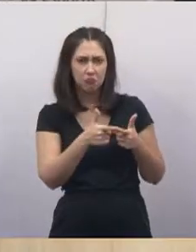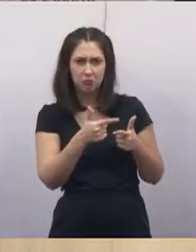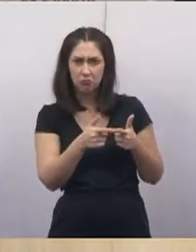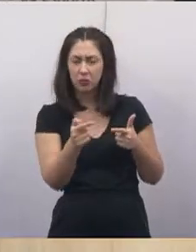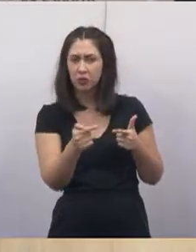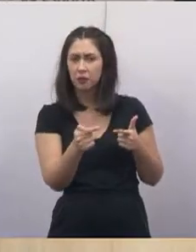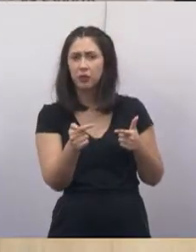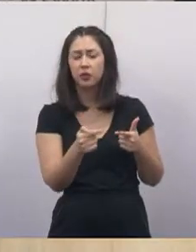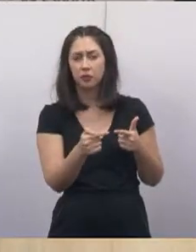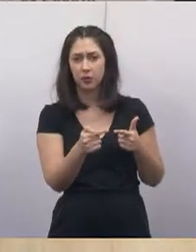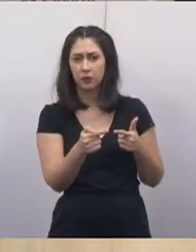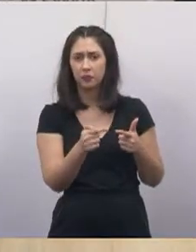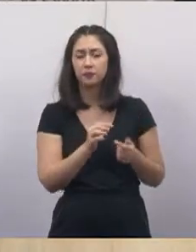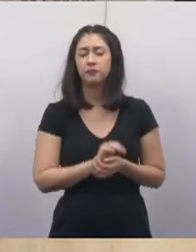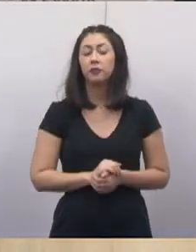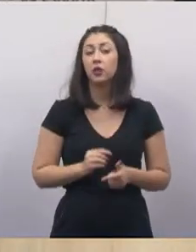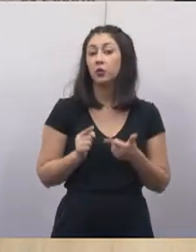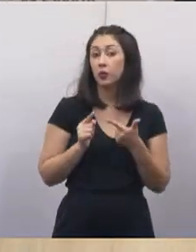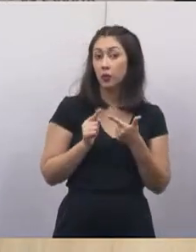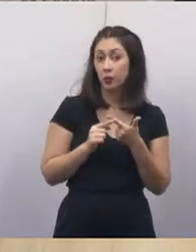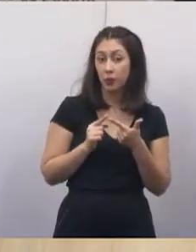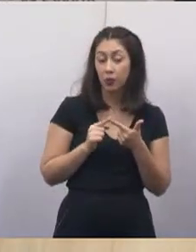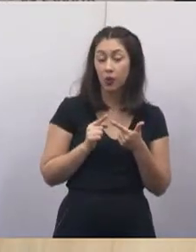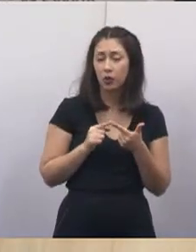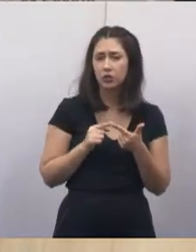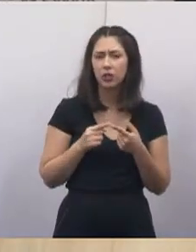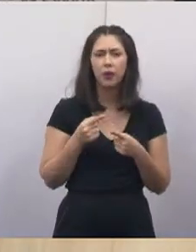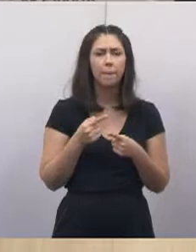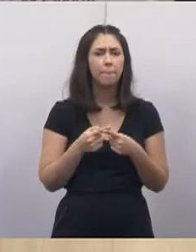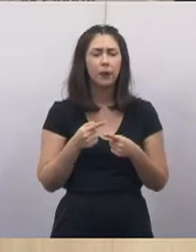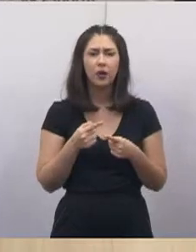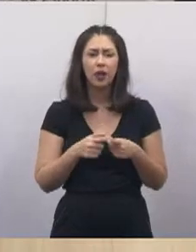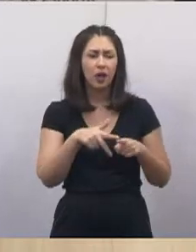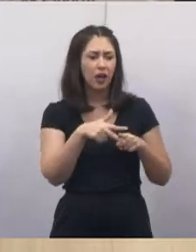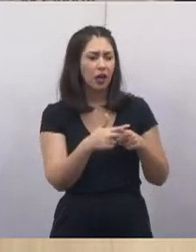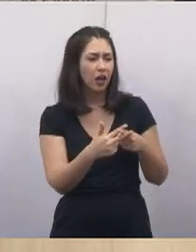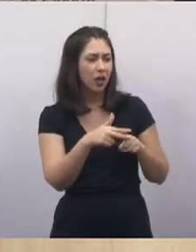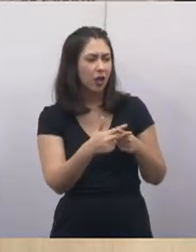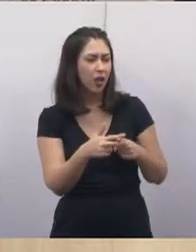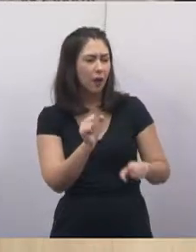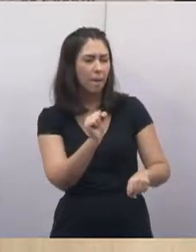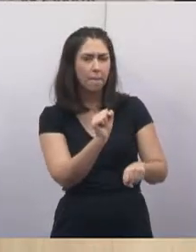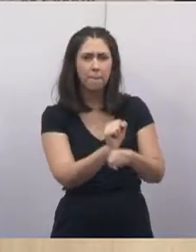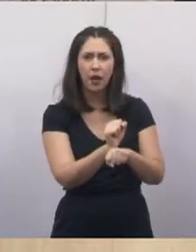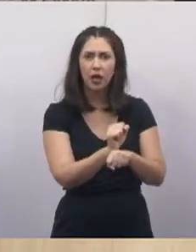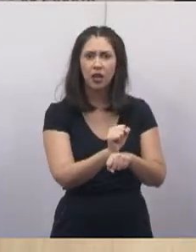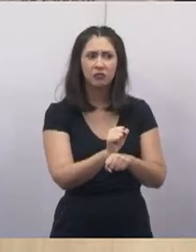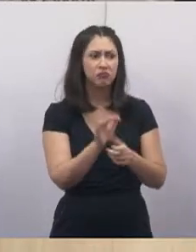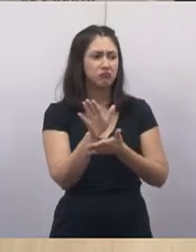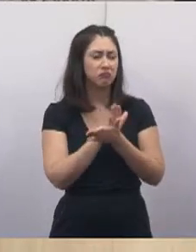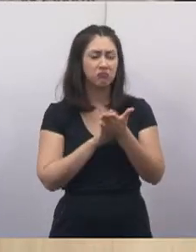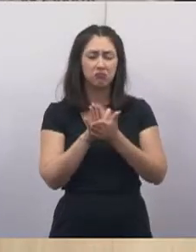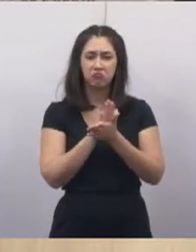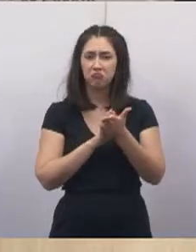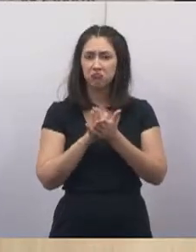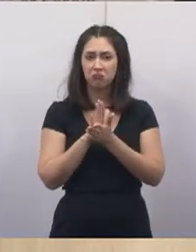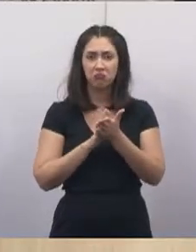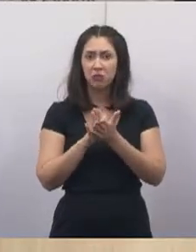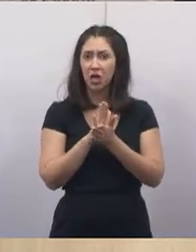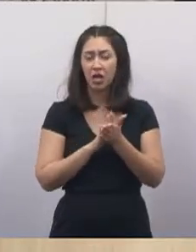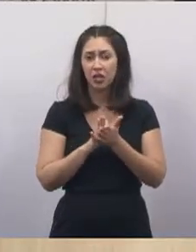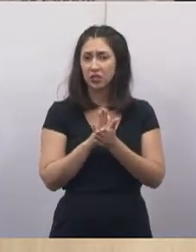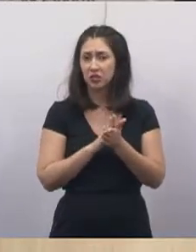citado? 2. Por qual motivo não é feita a interdição do local durante